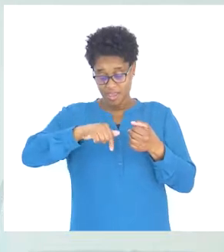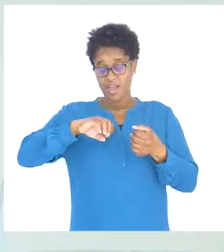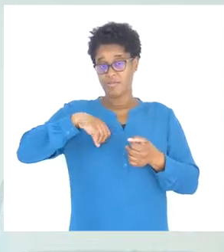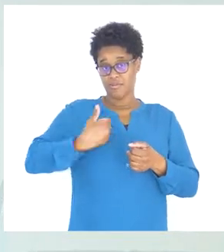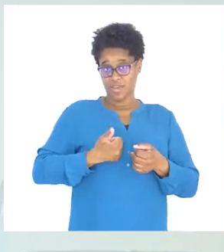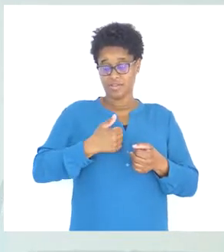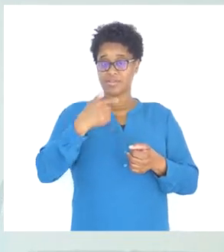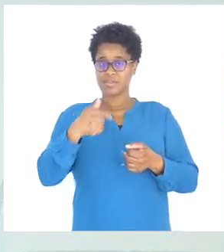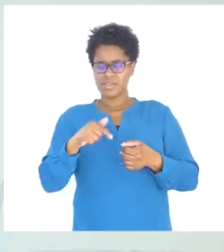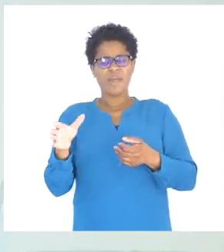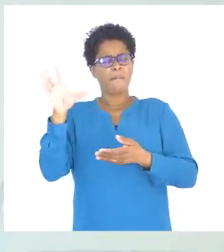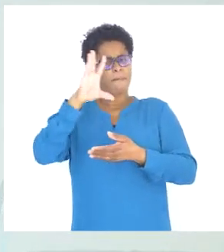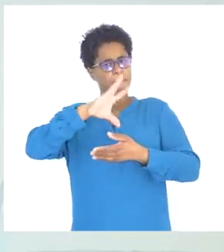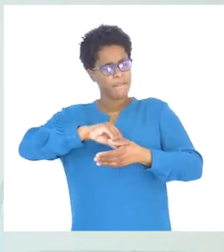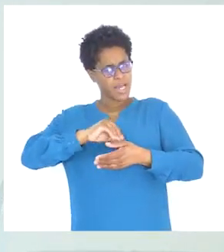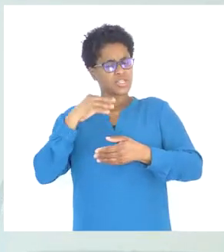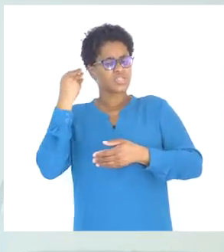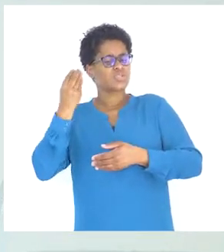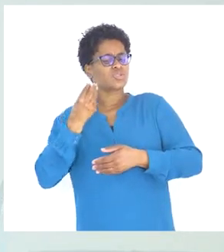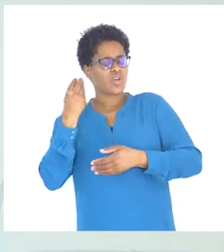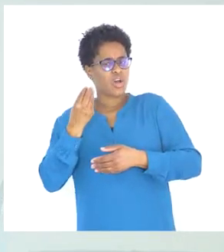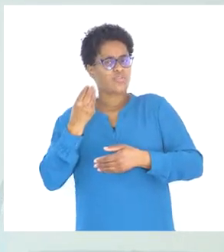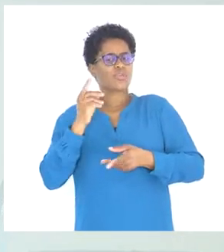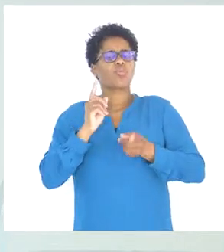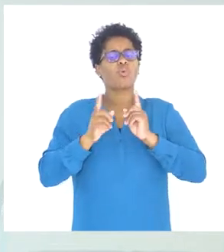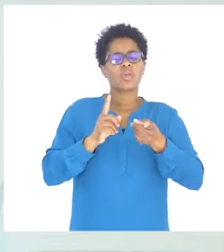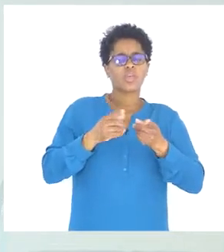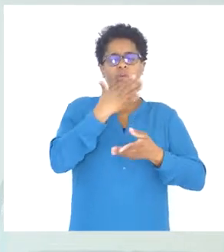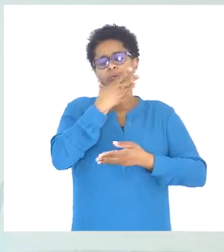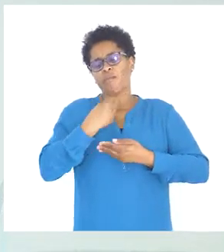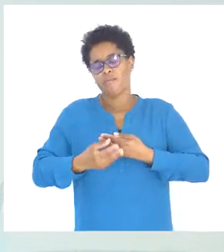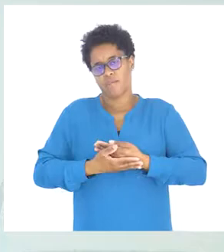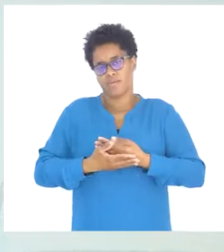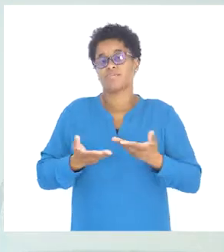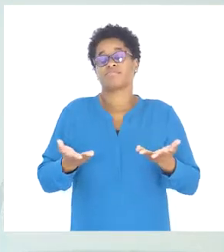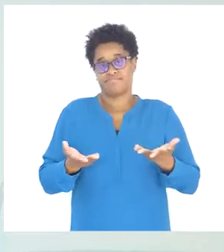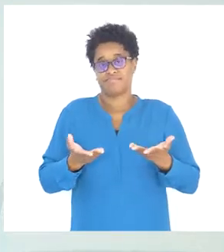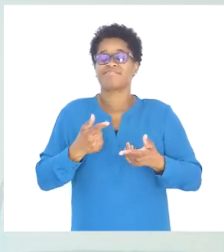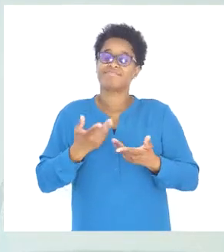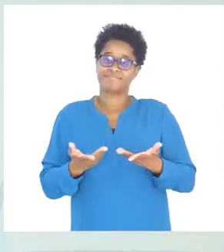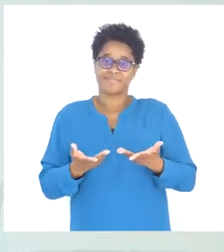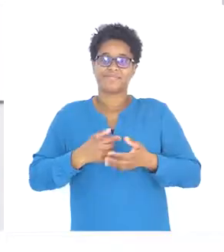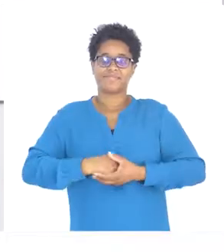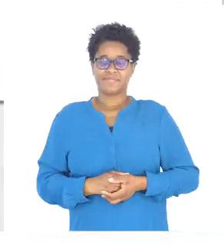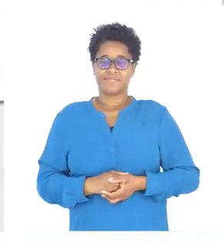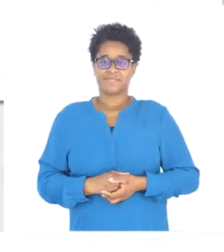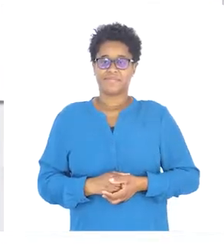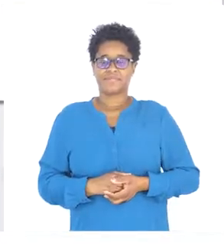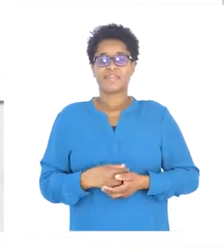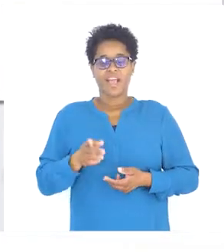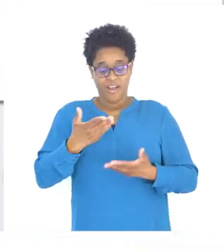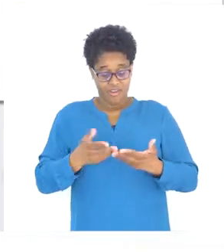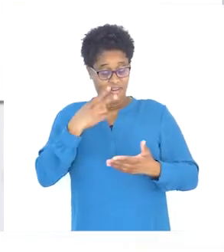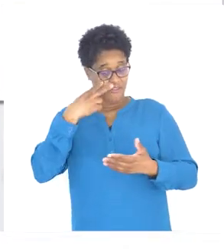Verde existe mais jovens do que idosos, não é?